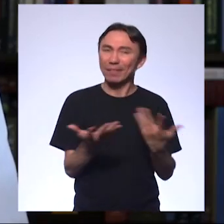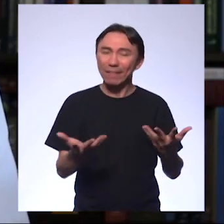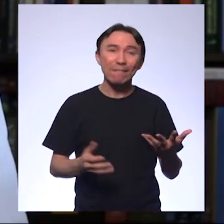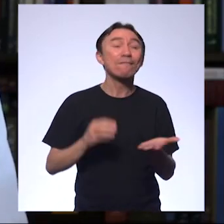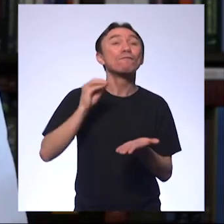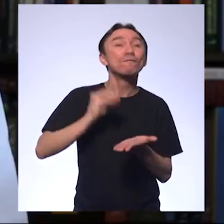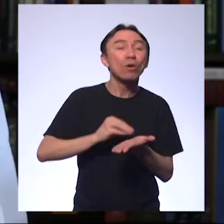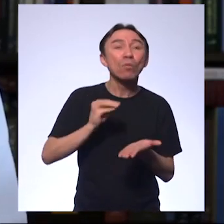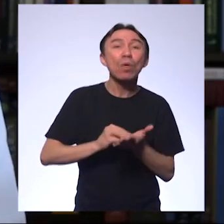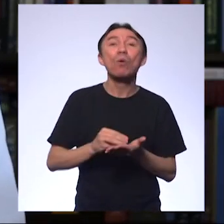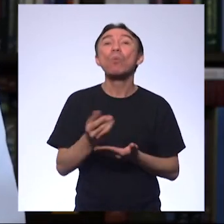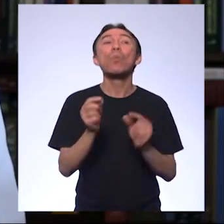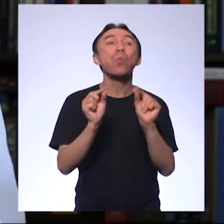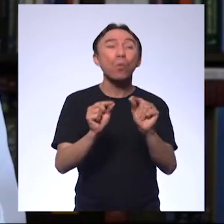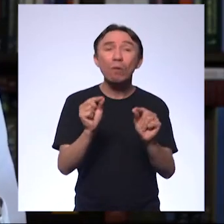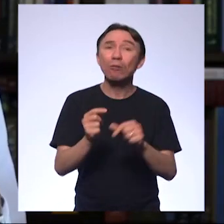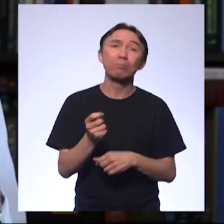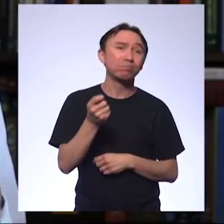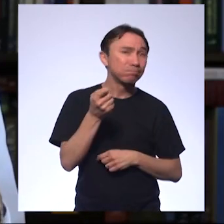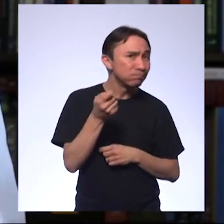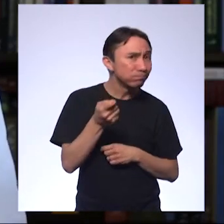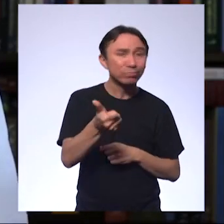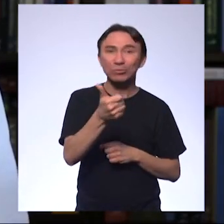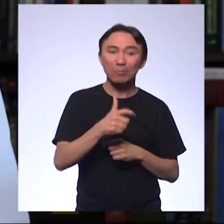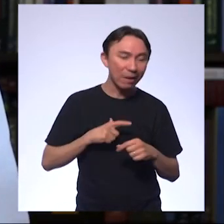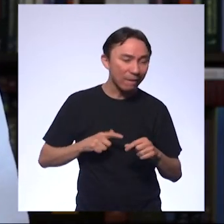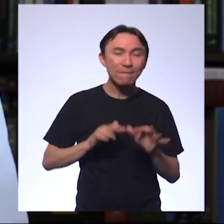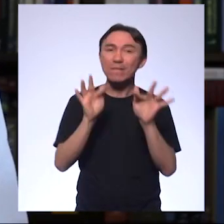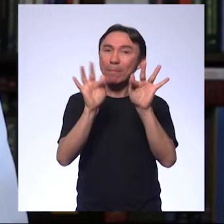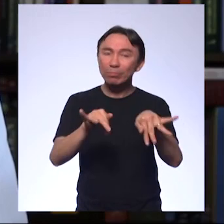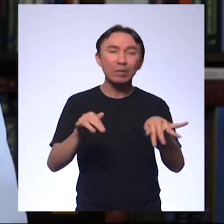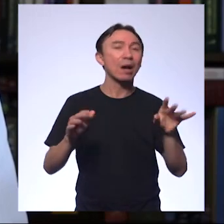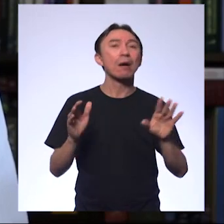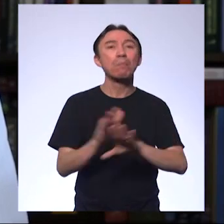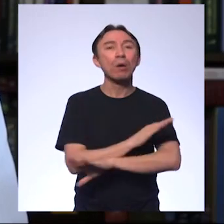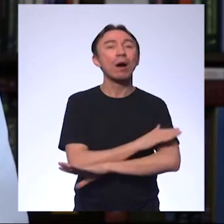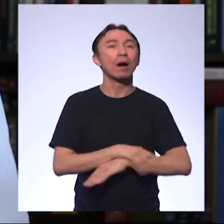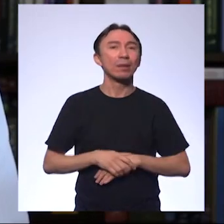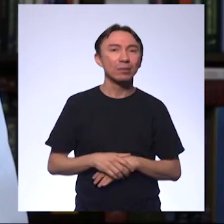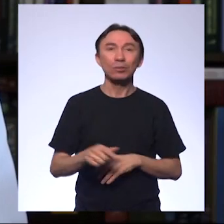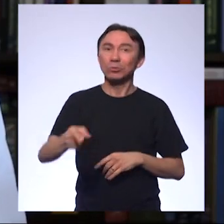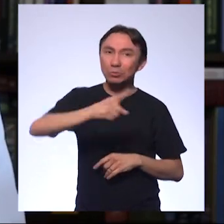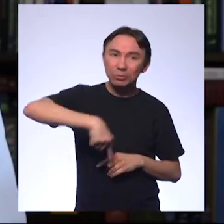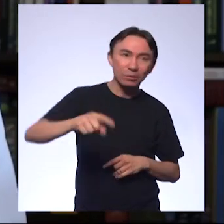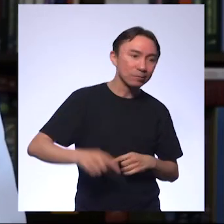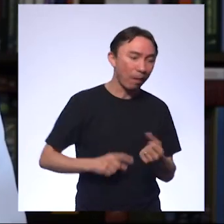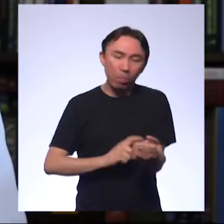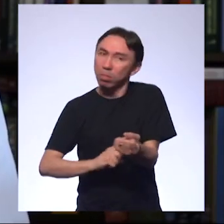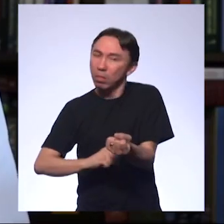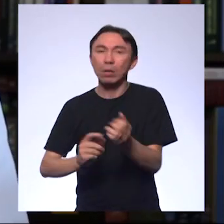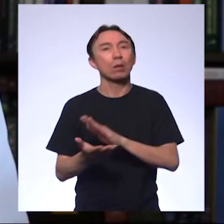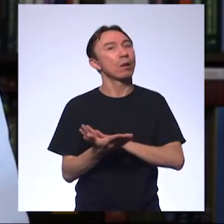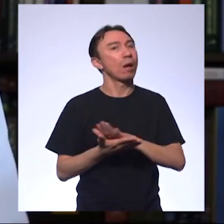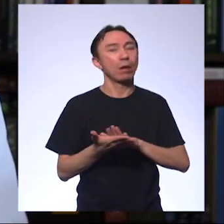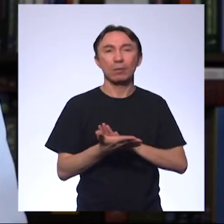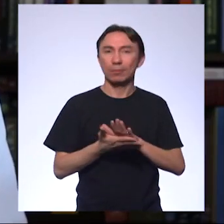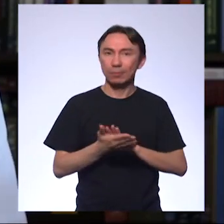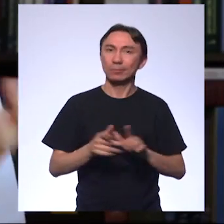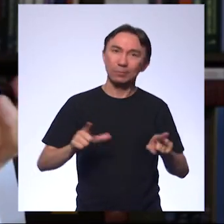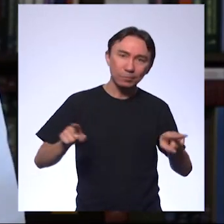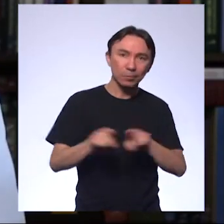pouco para o desenlace e ali também nós temos que demonstrar sangue frio e, ao mesmo tempo, muita